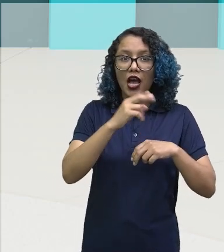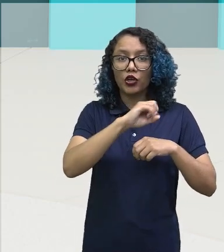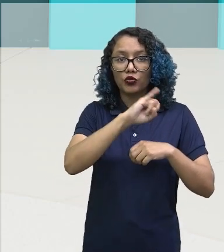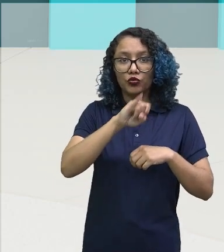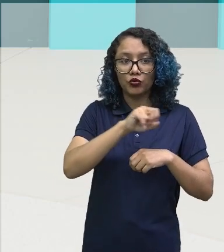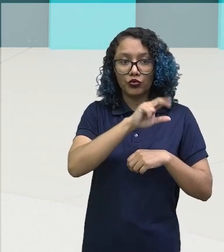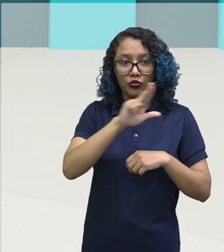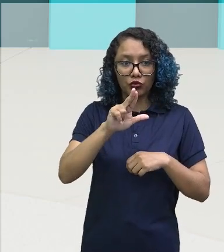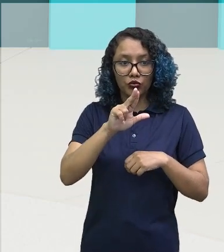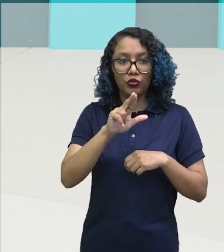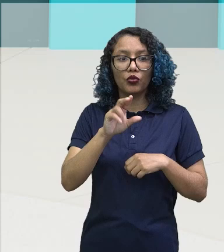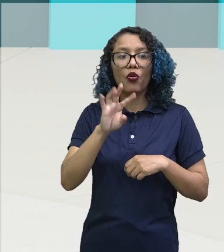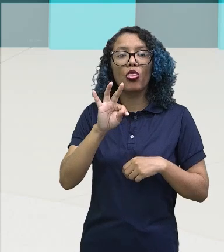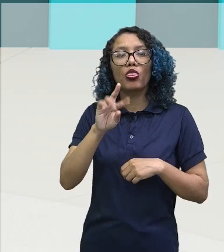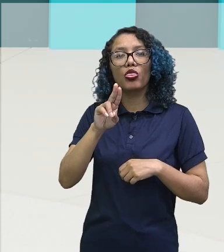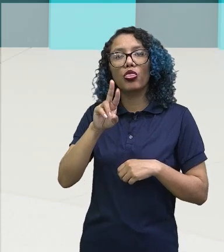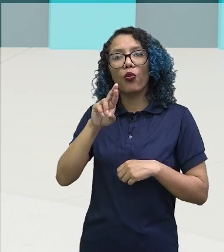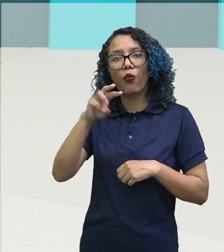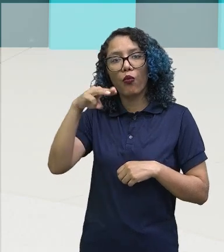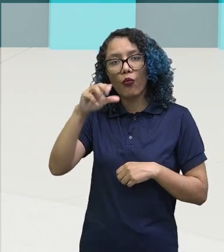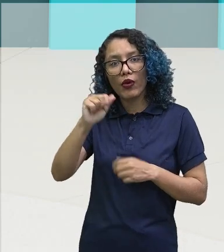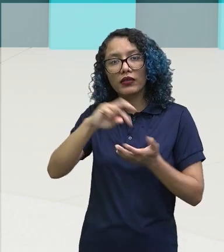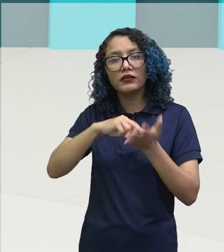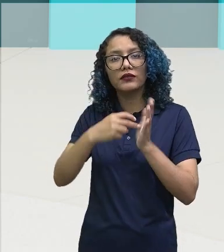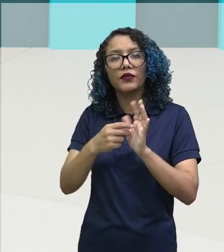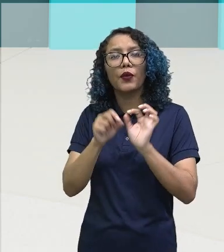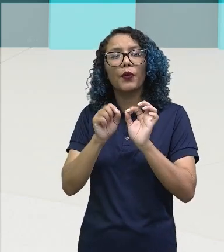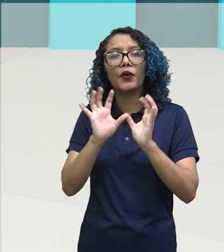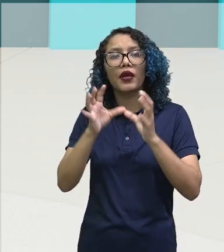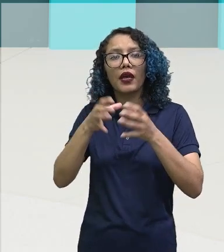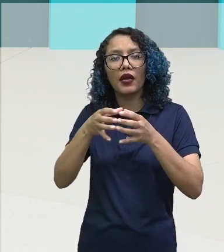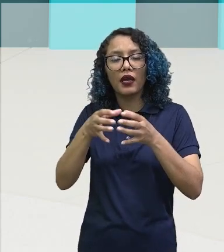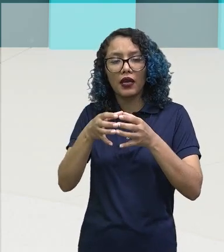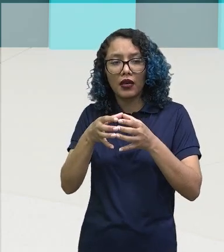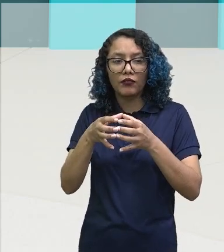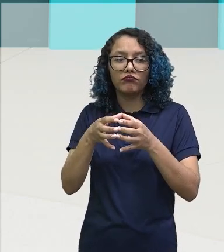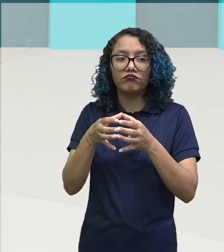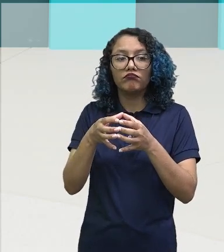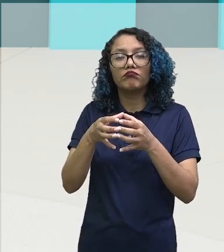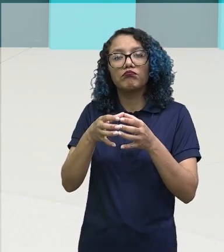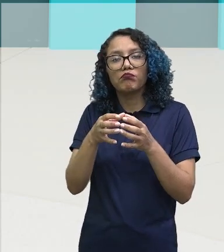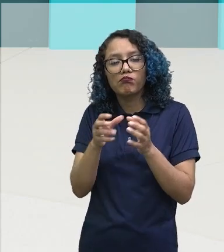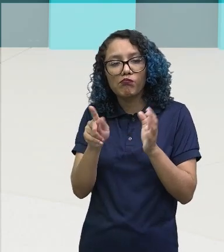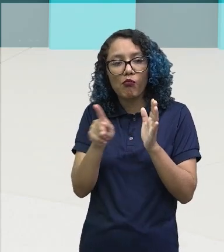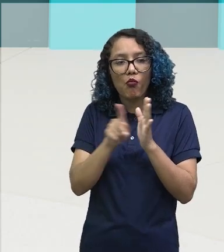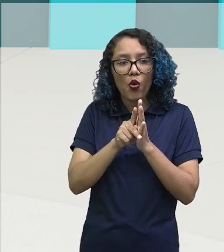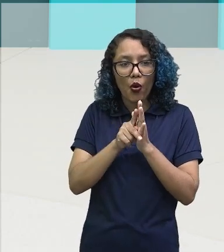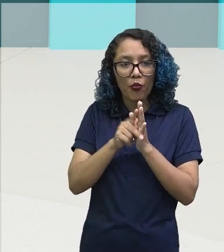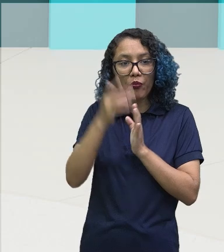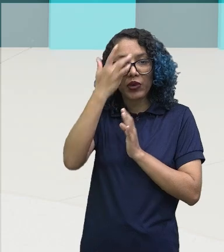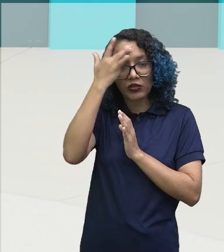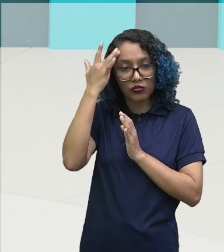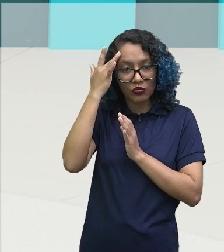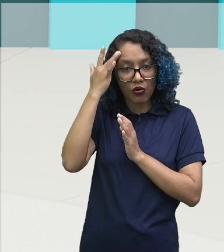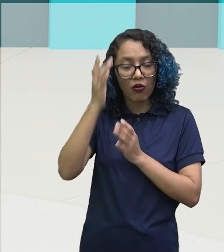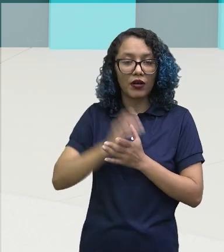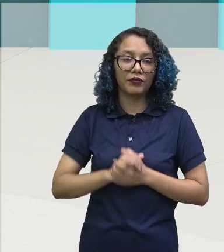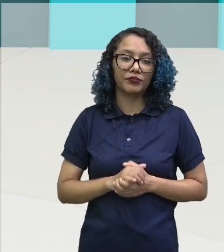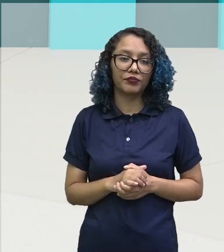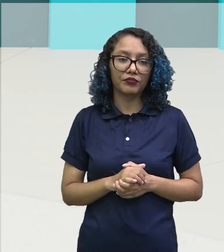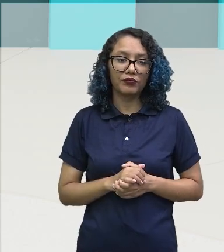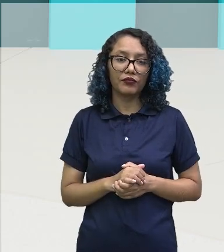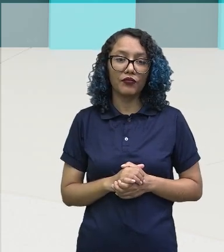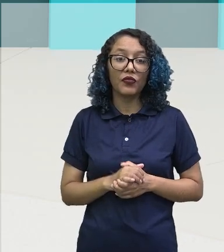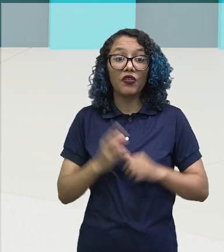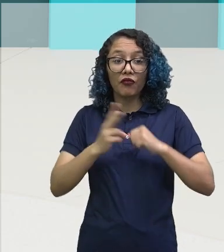de muitos alunos, né? Então, o verbo deverá ficar no singular, porque ele vai concordar com a palavra a